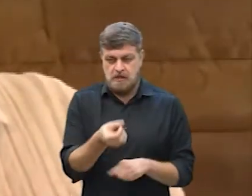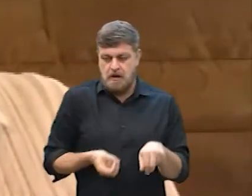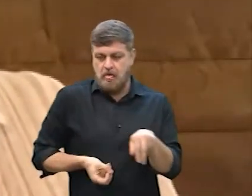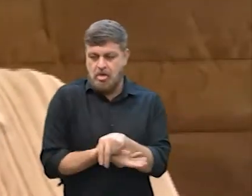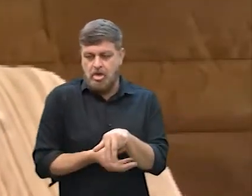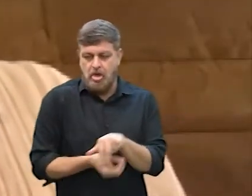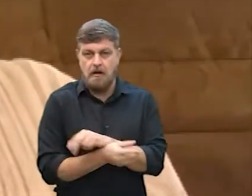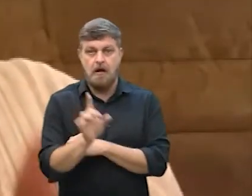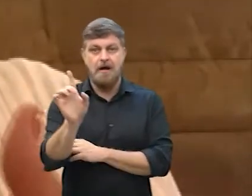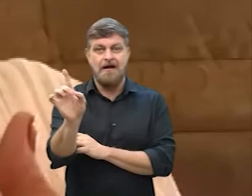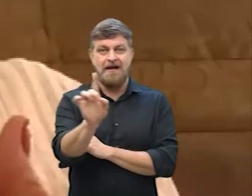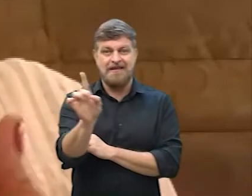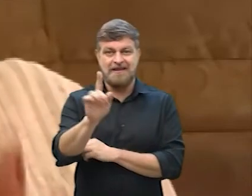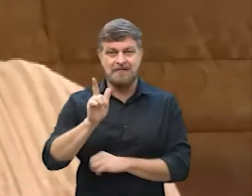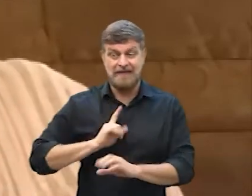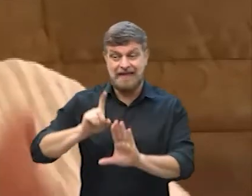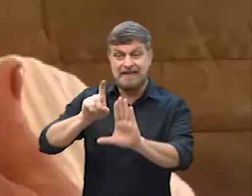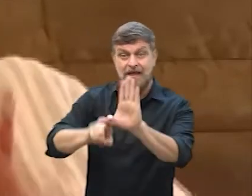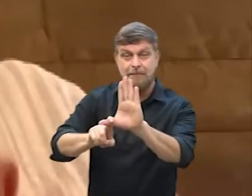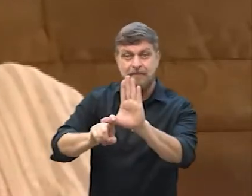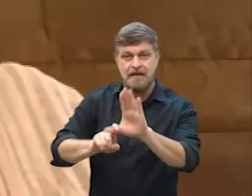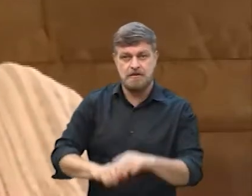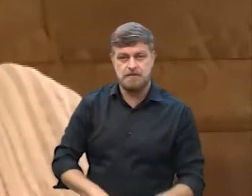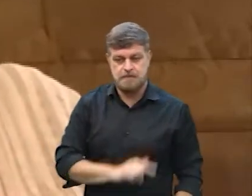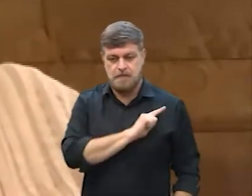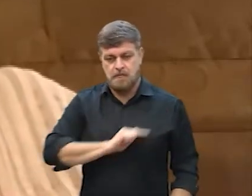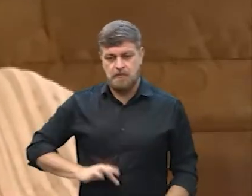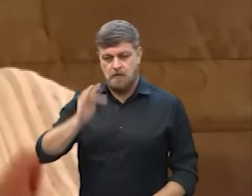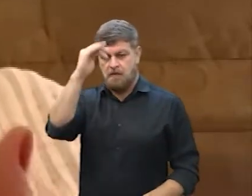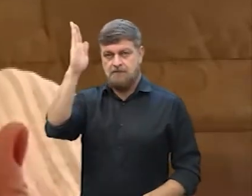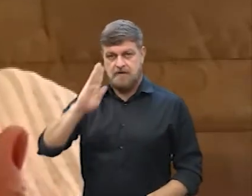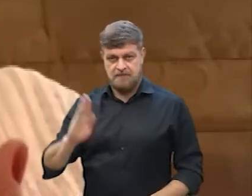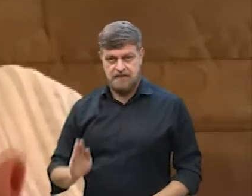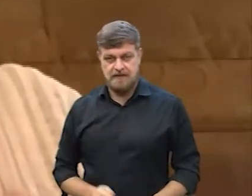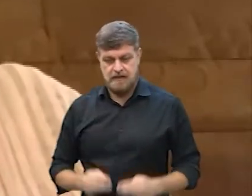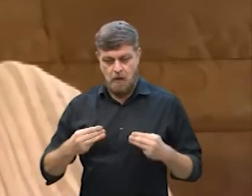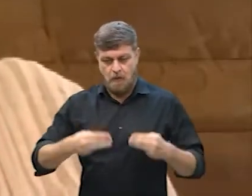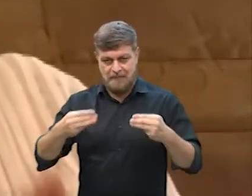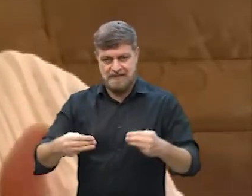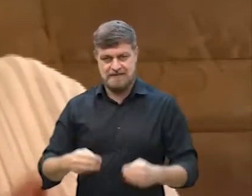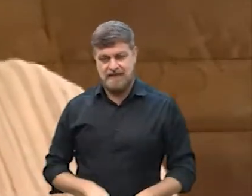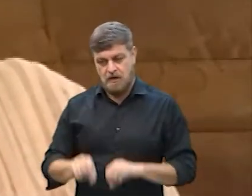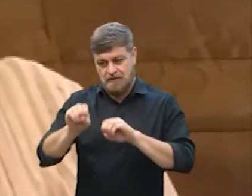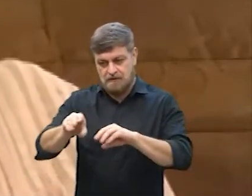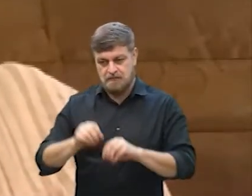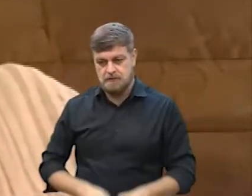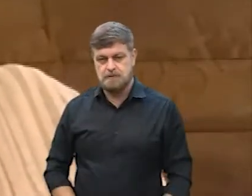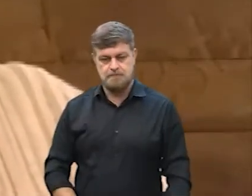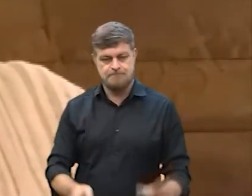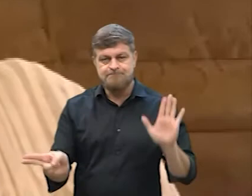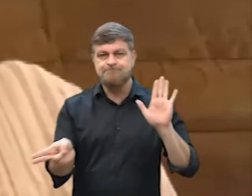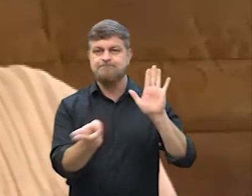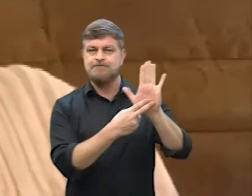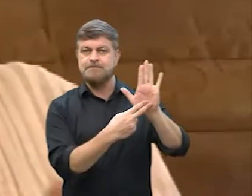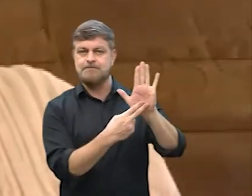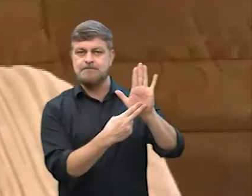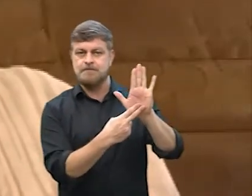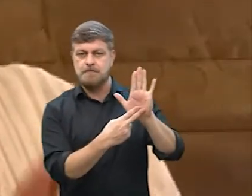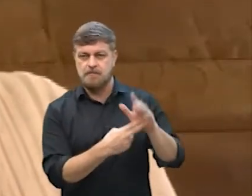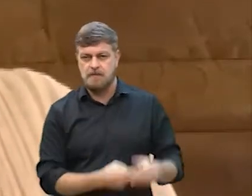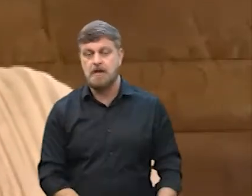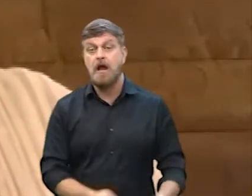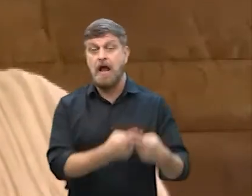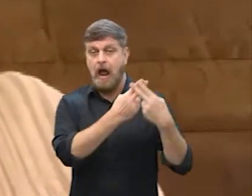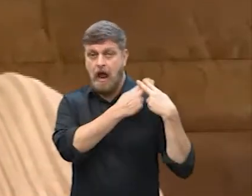dependa, sim, do governo se comprometer, do Ministério assumir seriamente o seu papel